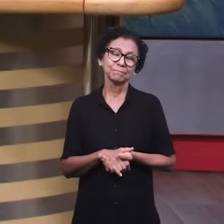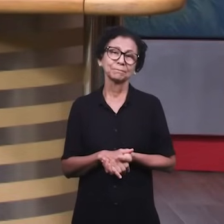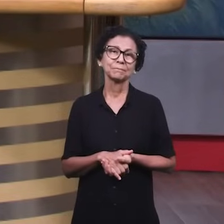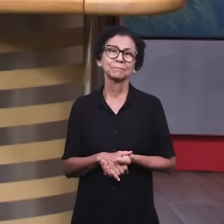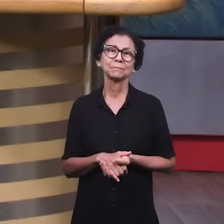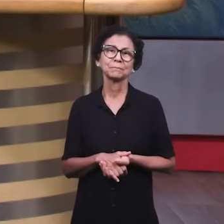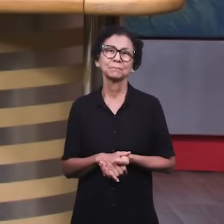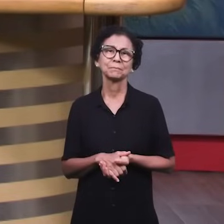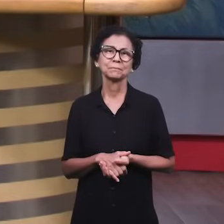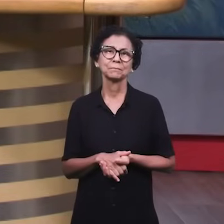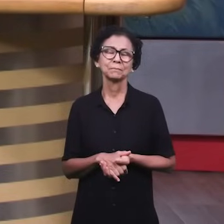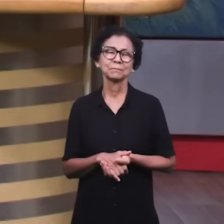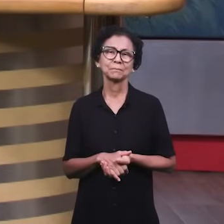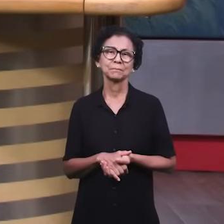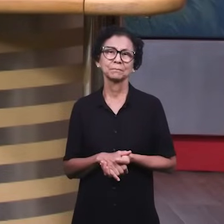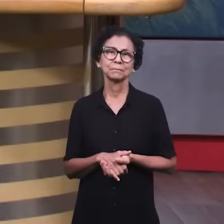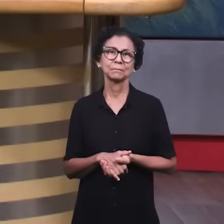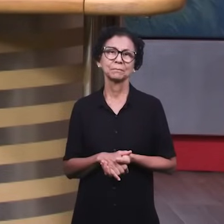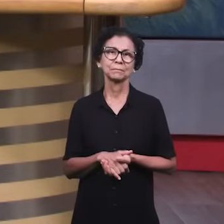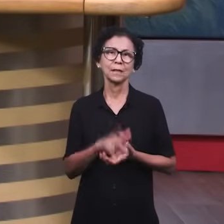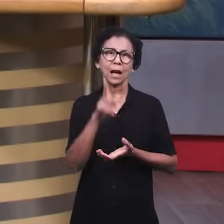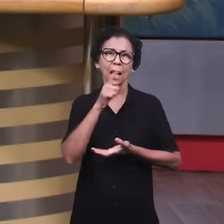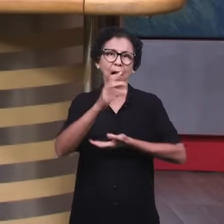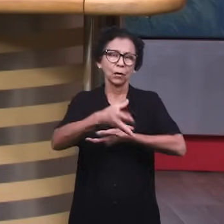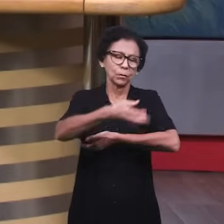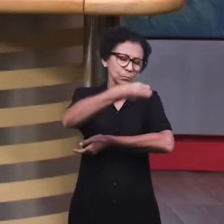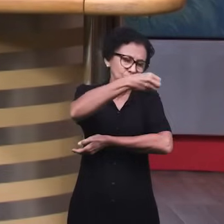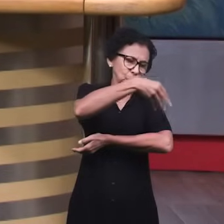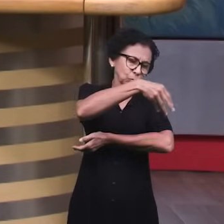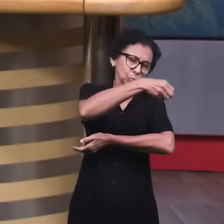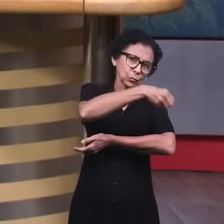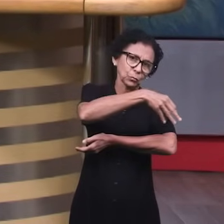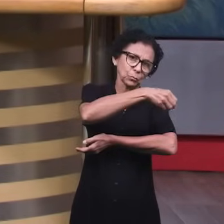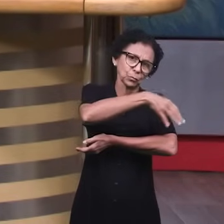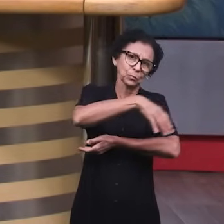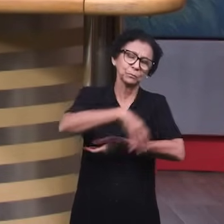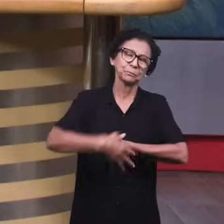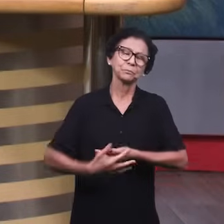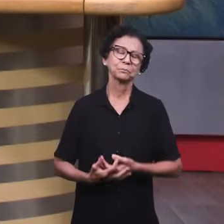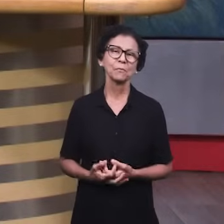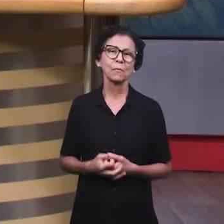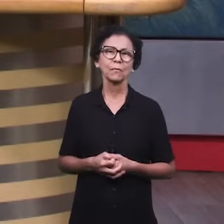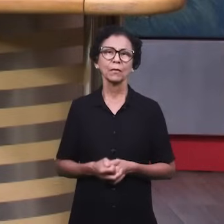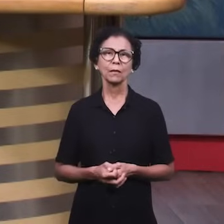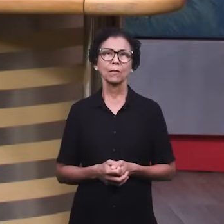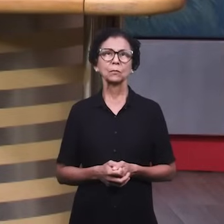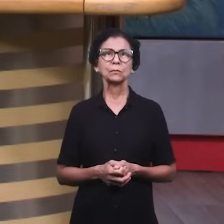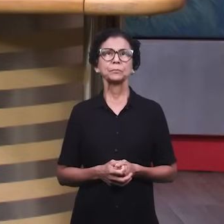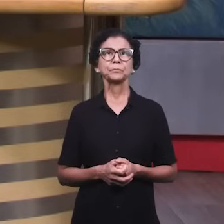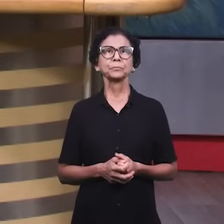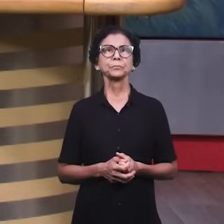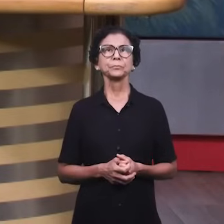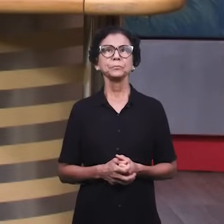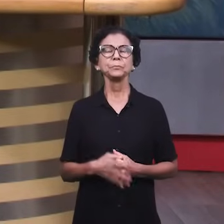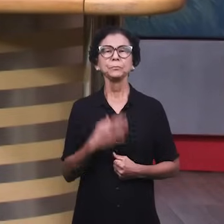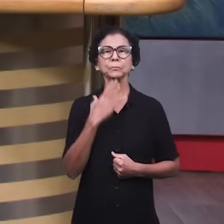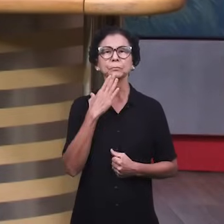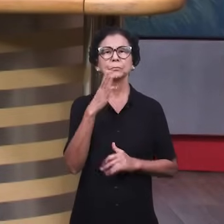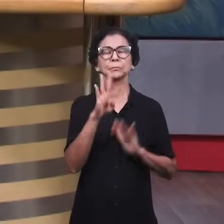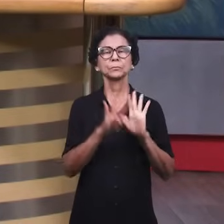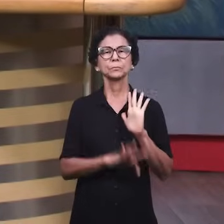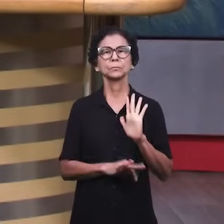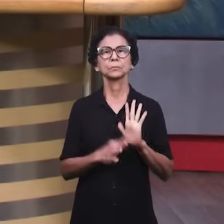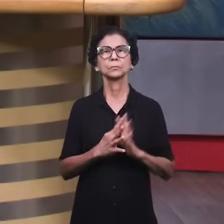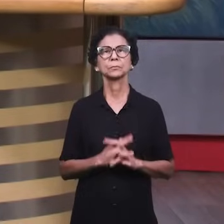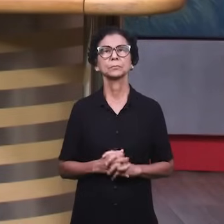na sequência do assunto que vai ser tratado Mas eu vou pedir ao Pastor Fábio Lúcio que faça uma leitura de um texto faça a leitura de um texto da palavra